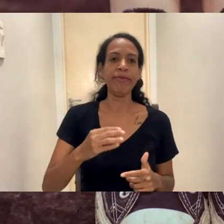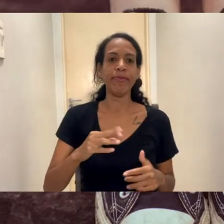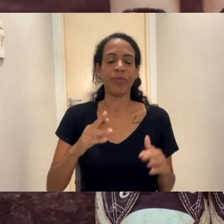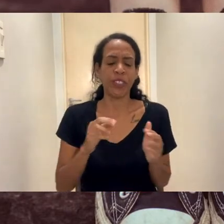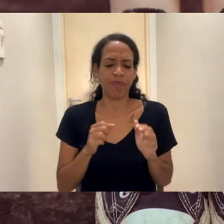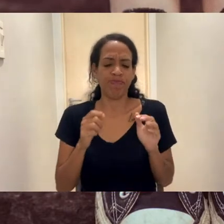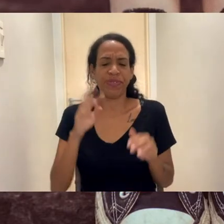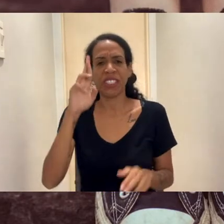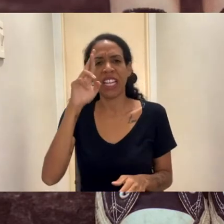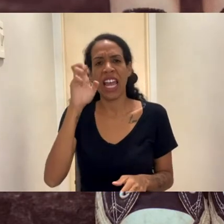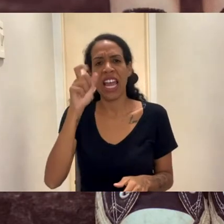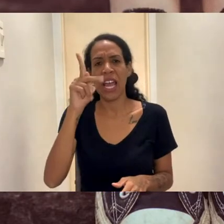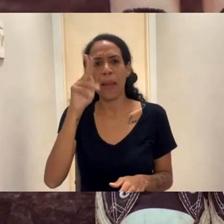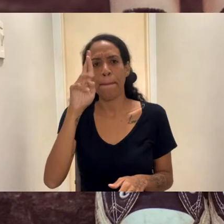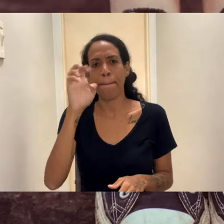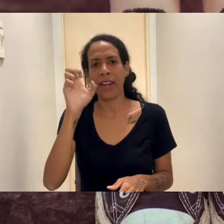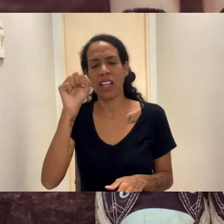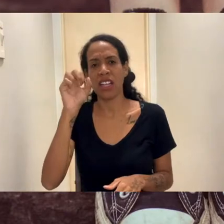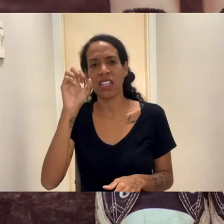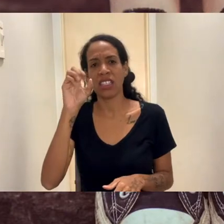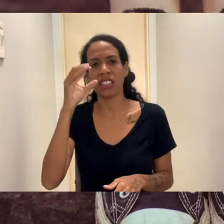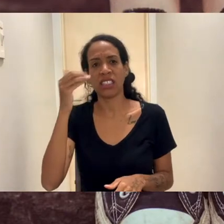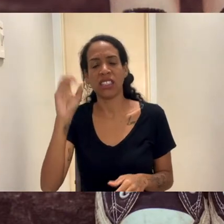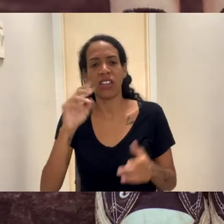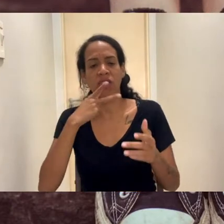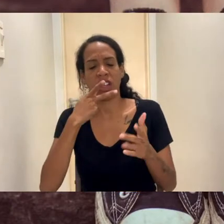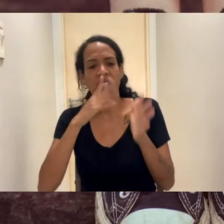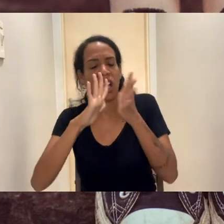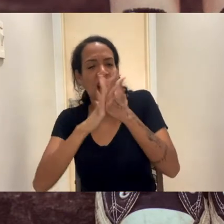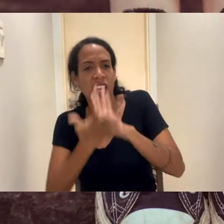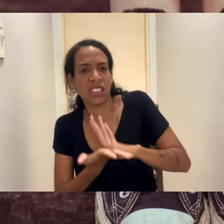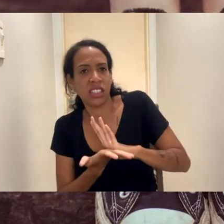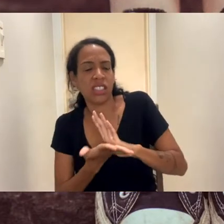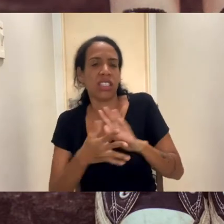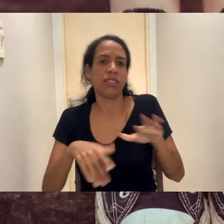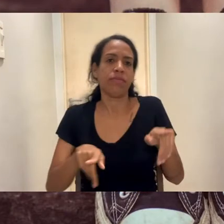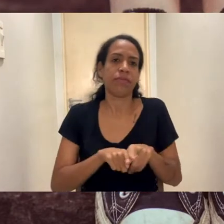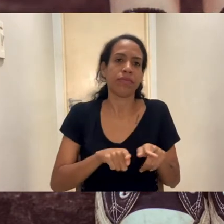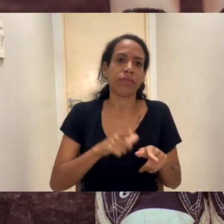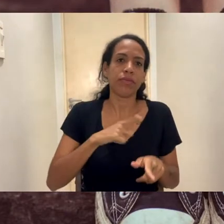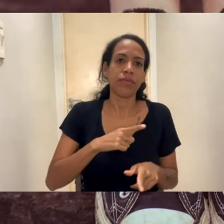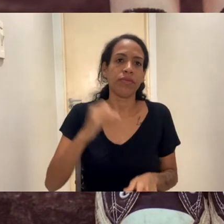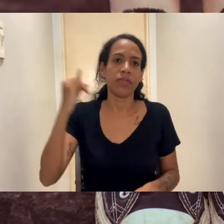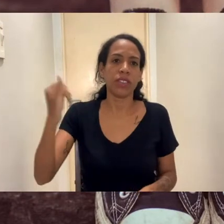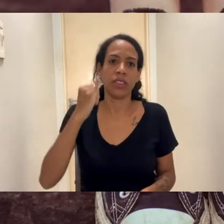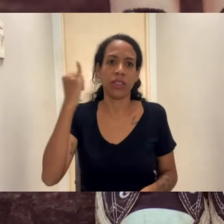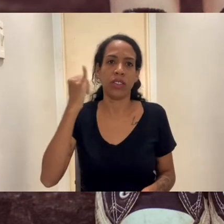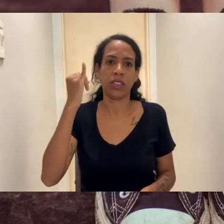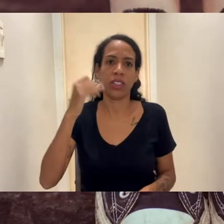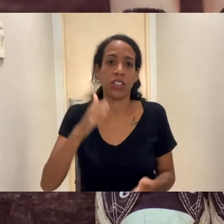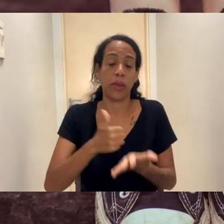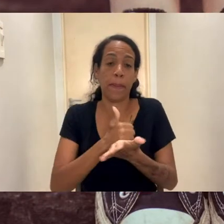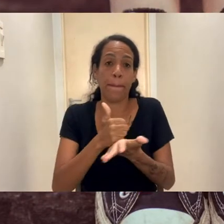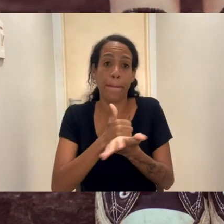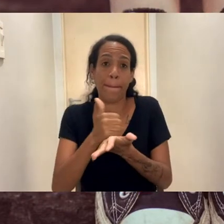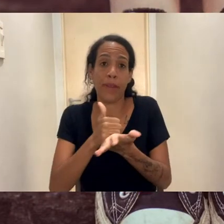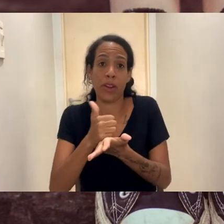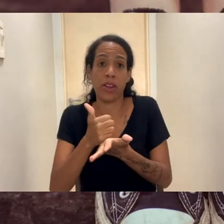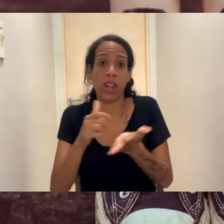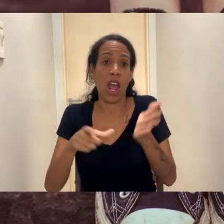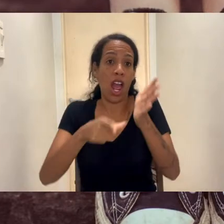repressão, baseada nas teses racistas e higienistas que ainda fundamentavam o Código de Menores, antes do